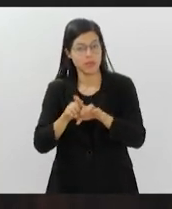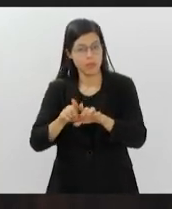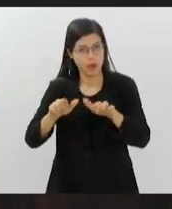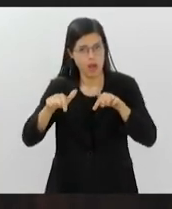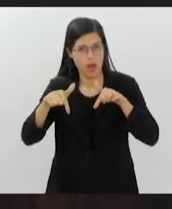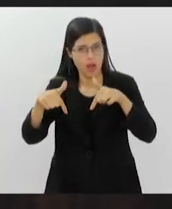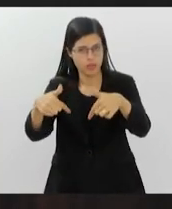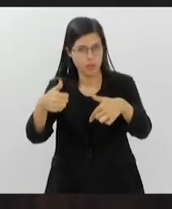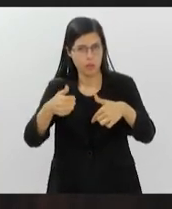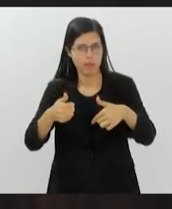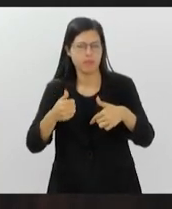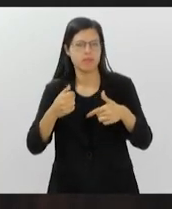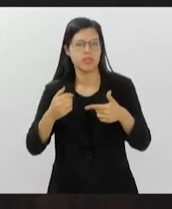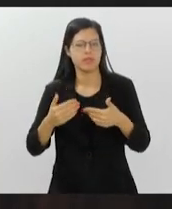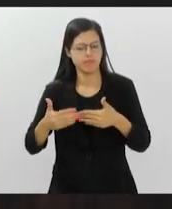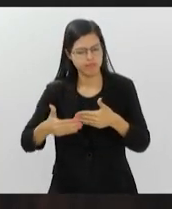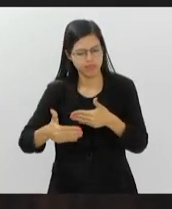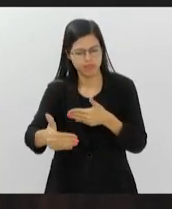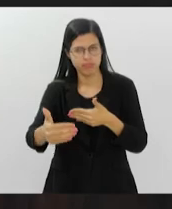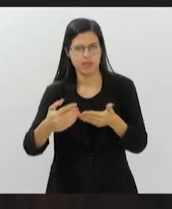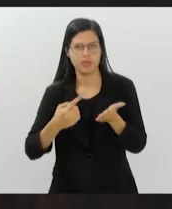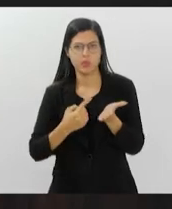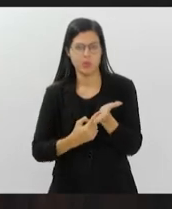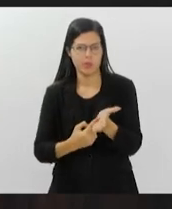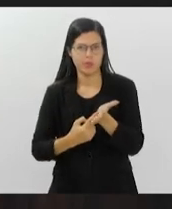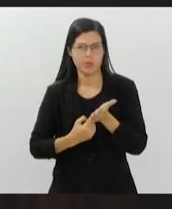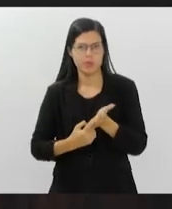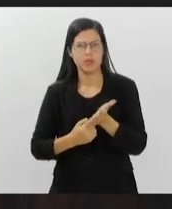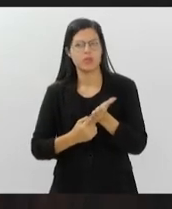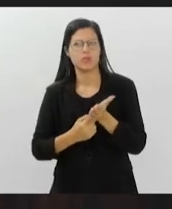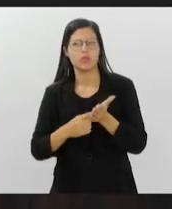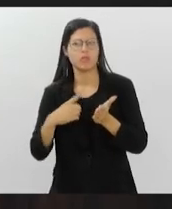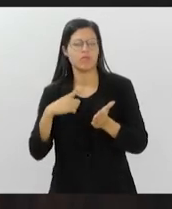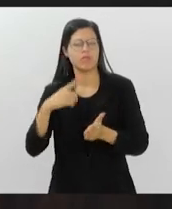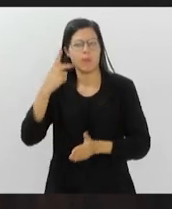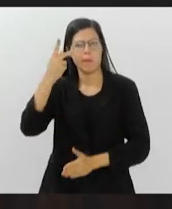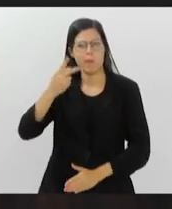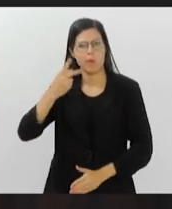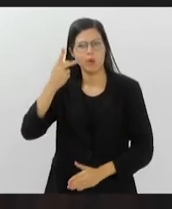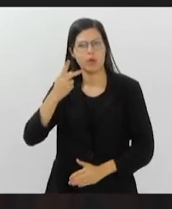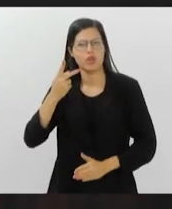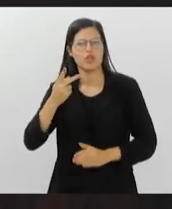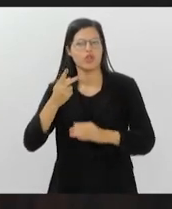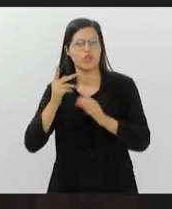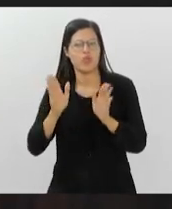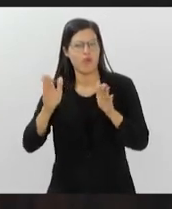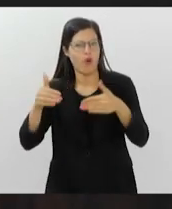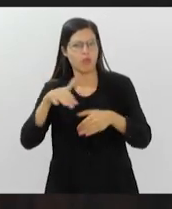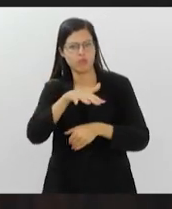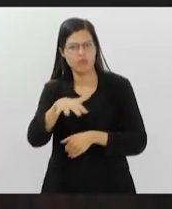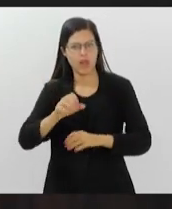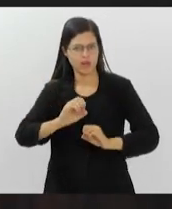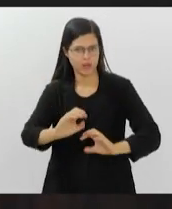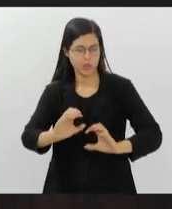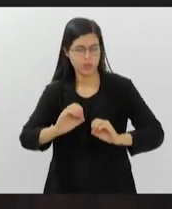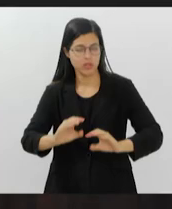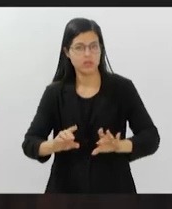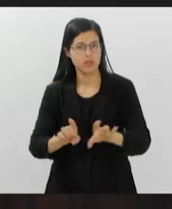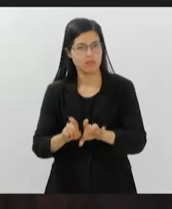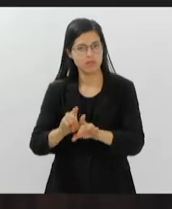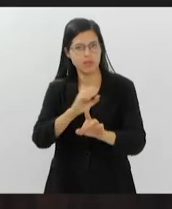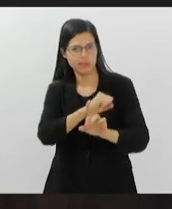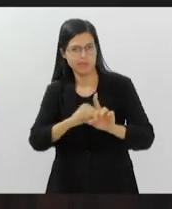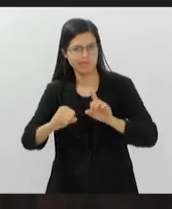de compromisso que reunirá parlamentares, especialistas, educadores e toda a sociedade